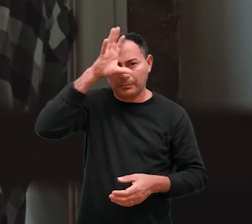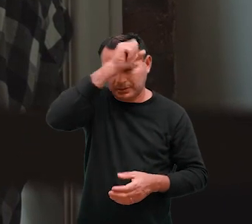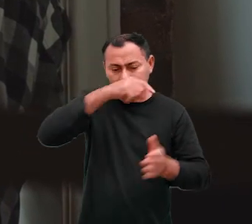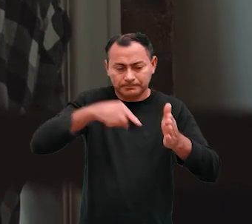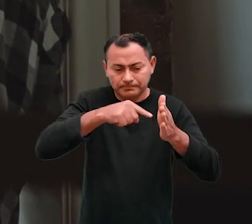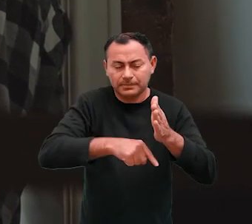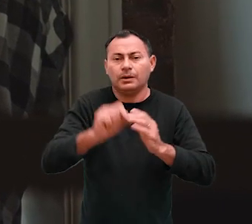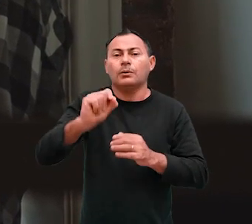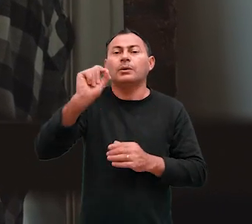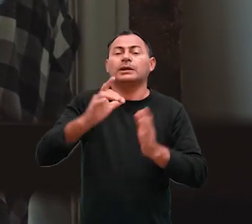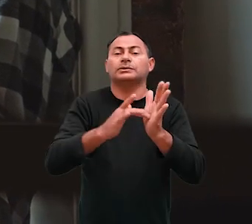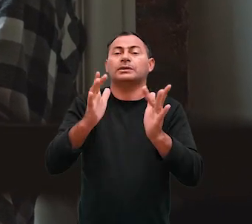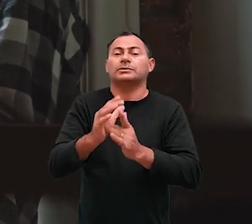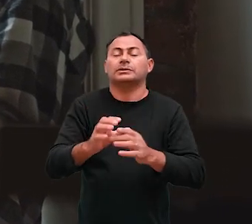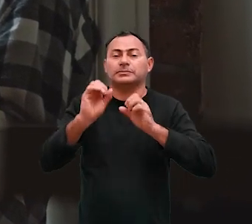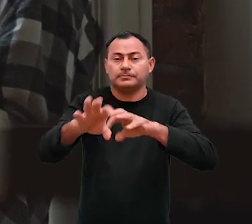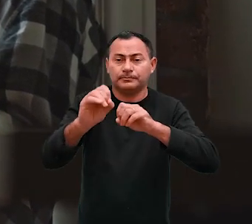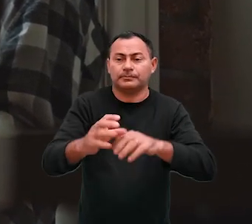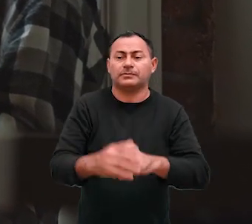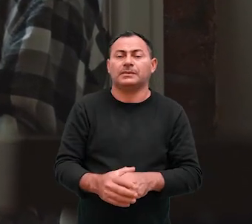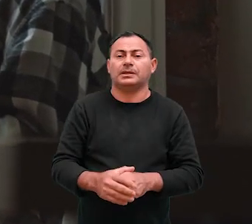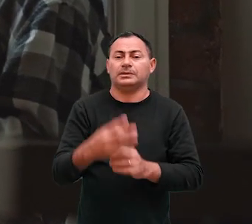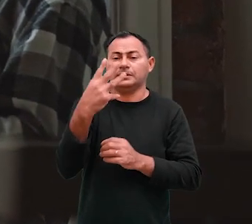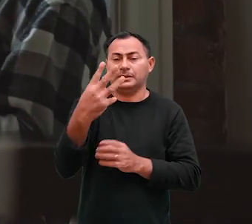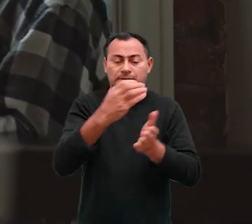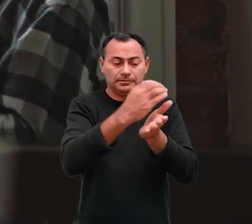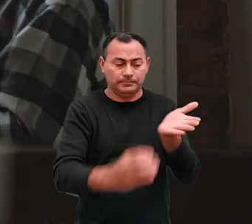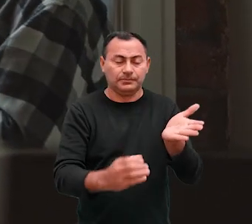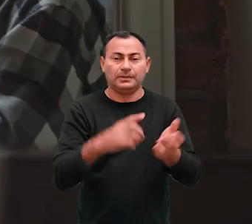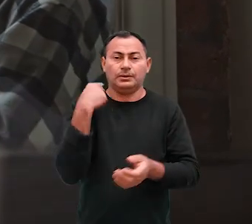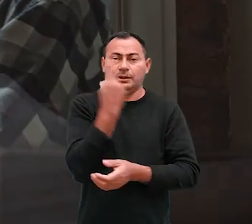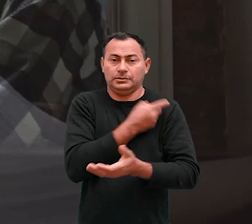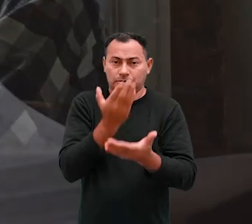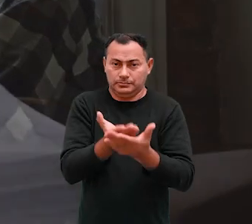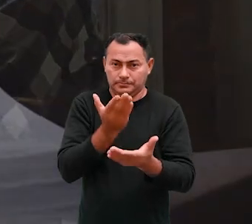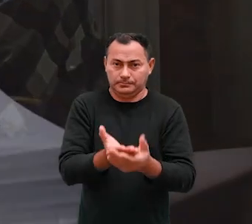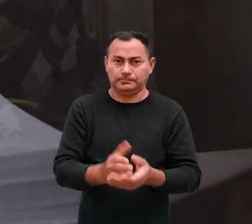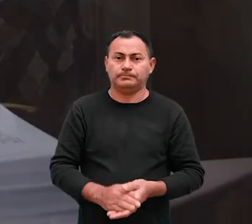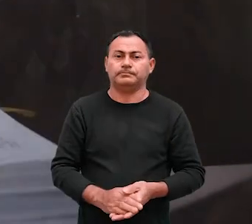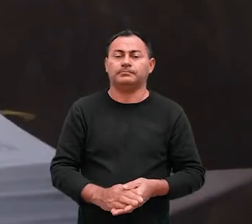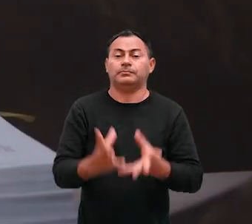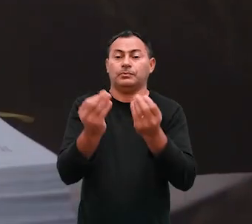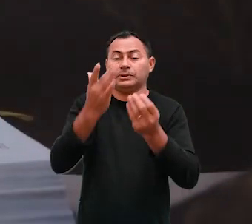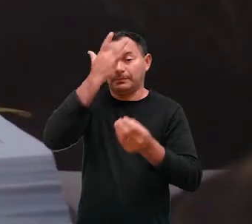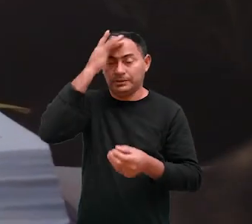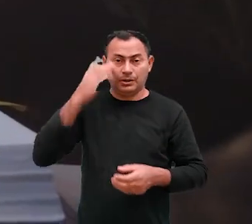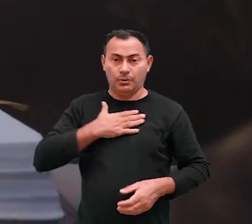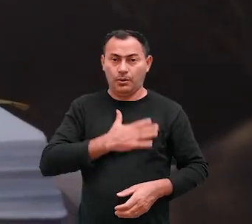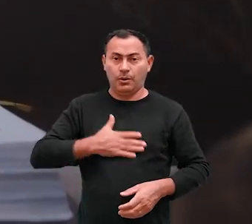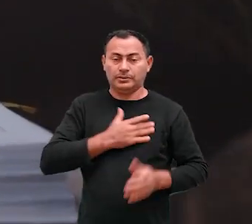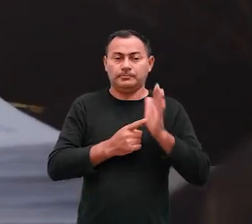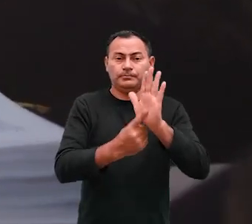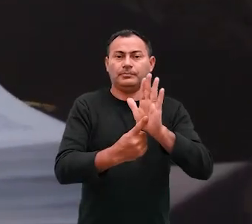compreendido profundamente o que Jesus está ensinando nestes 3 capítulos que estamos estudando. Muita gente gosta